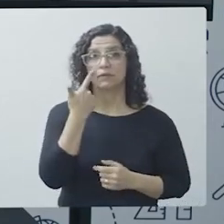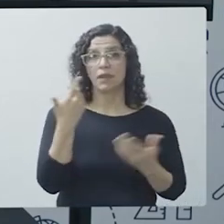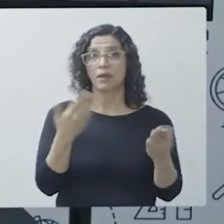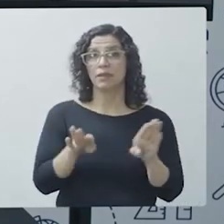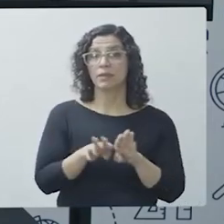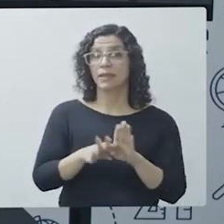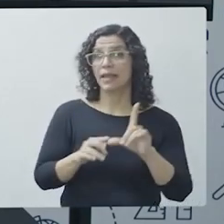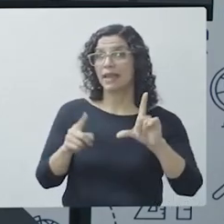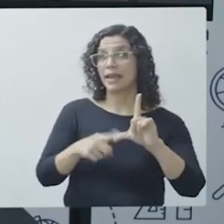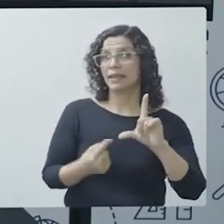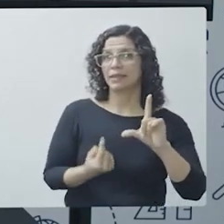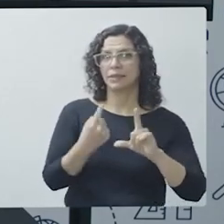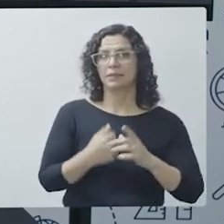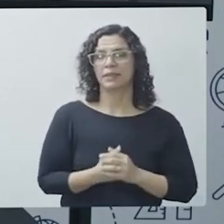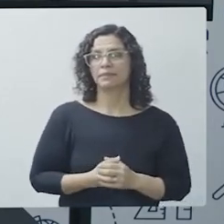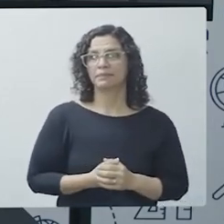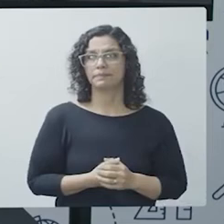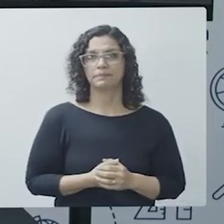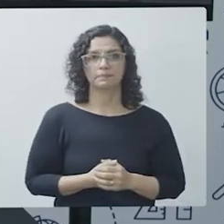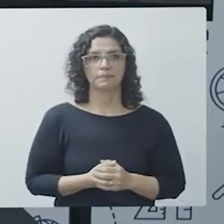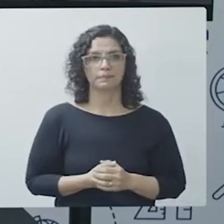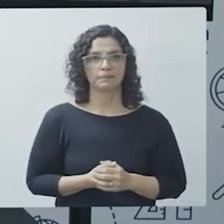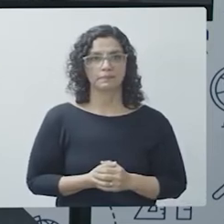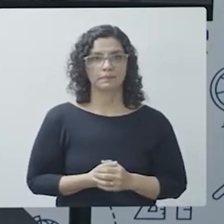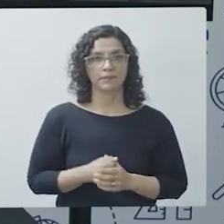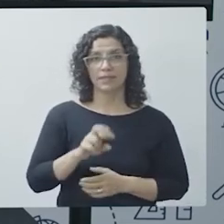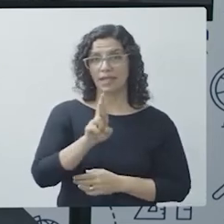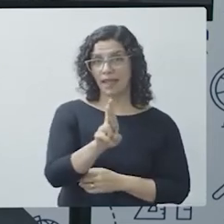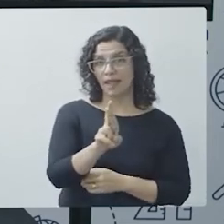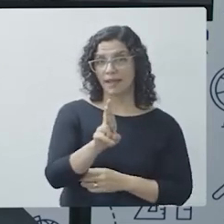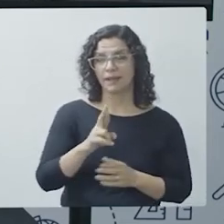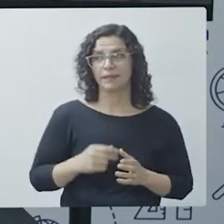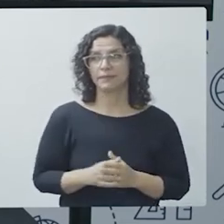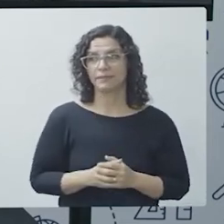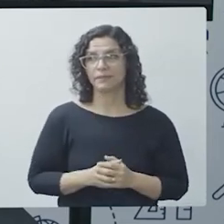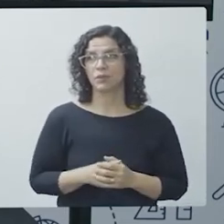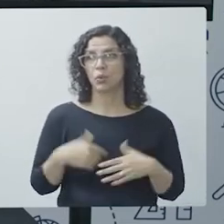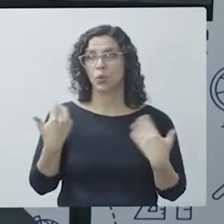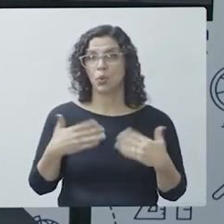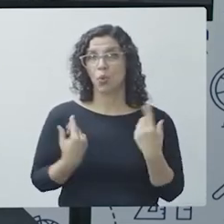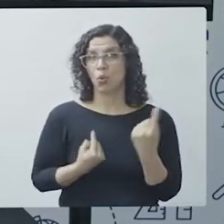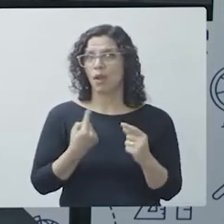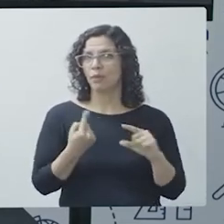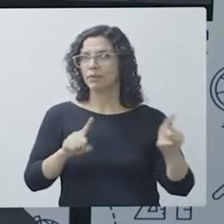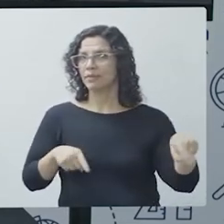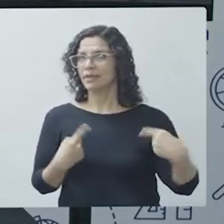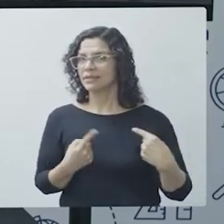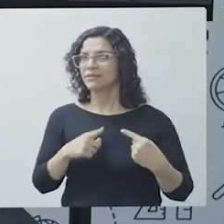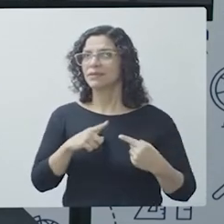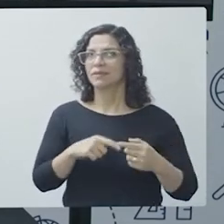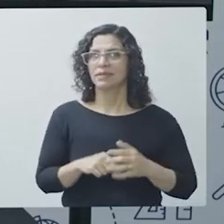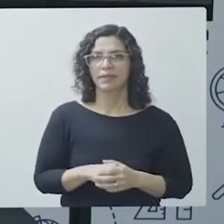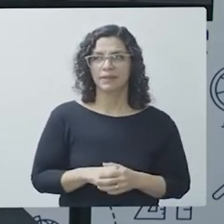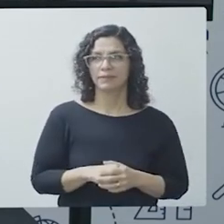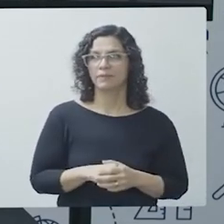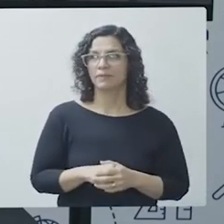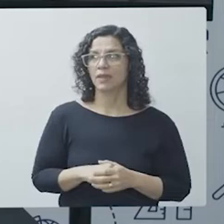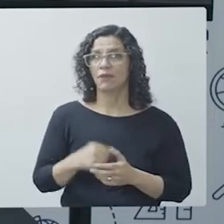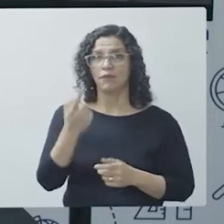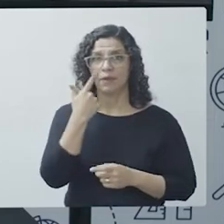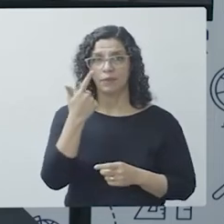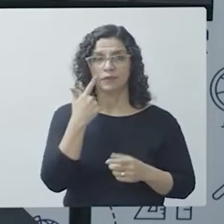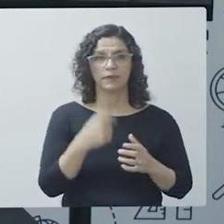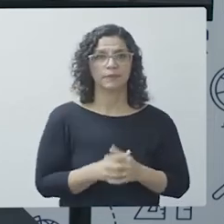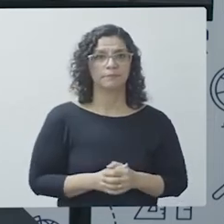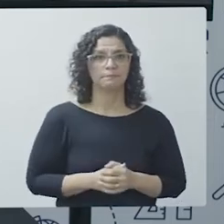ver a primeira letra, que é a letra R. Que desafio será que tem aqui? Vamos ver?